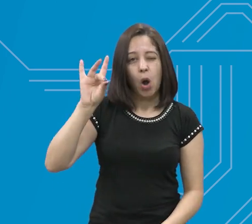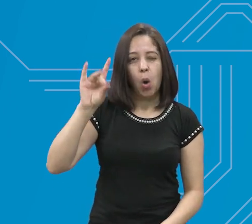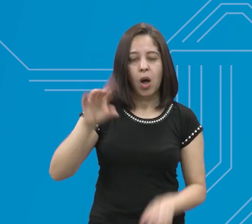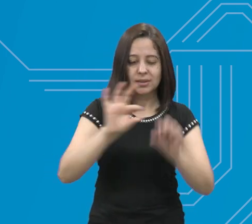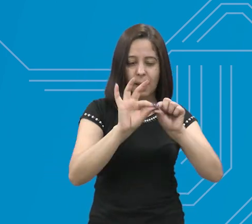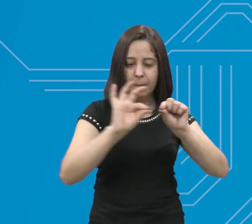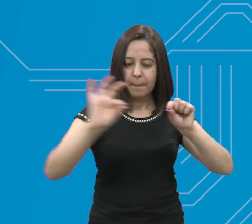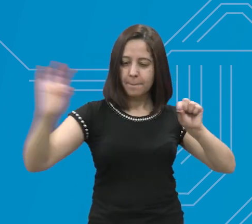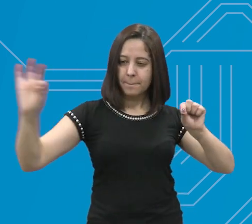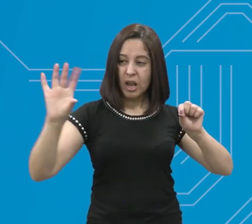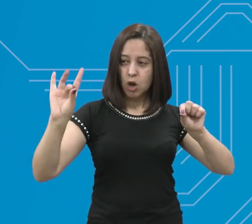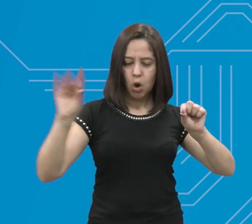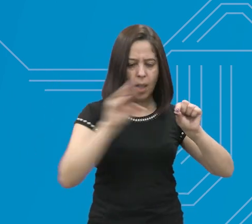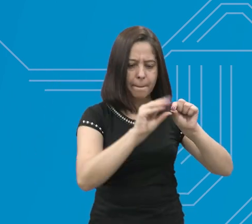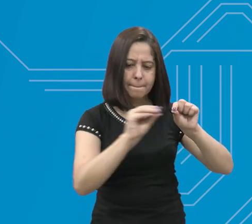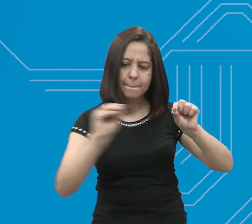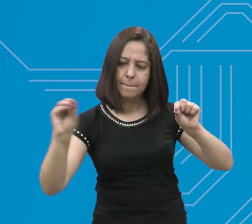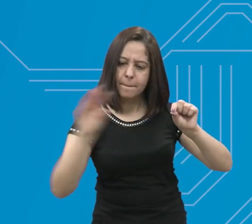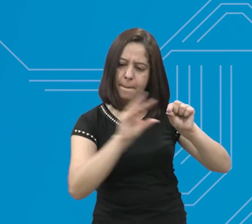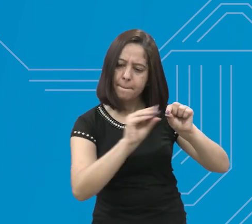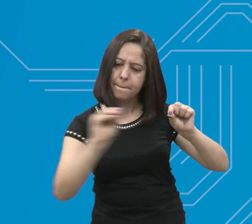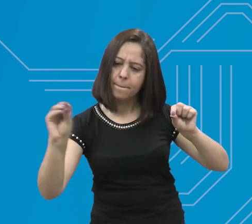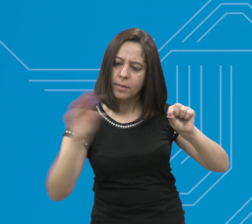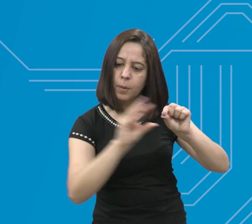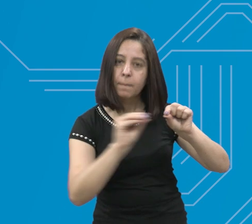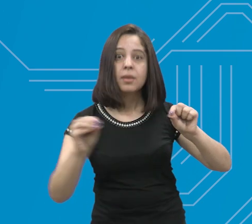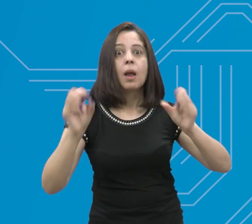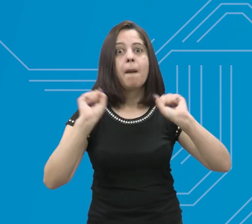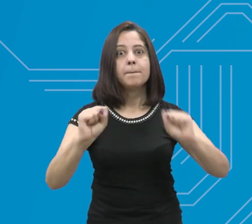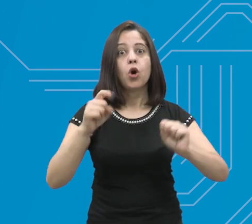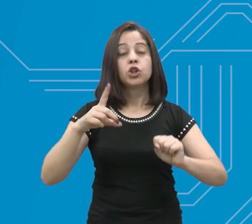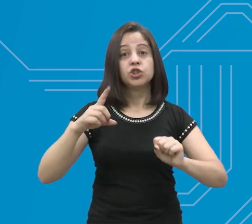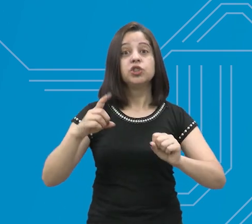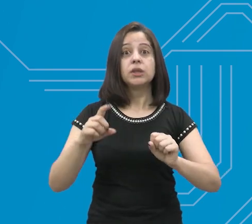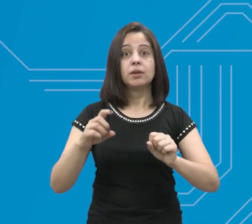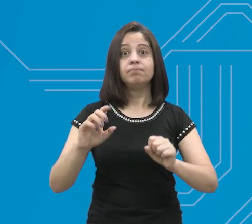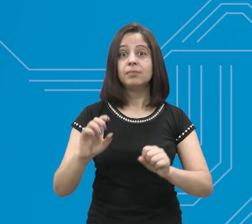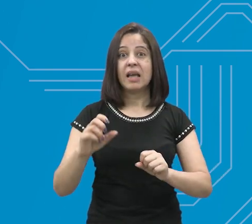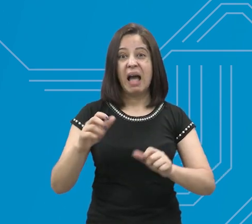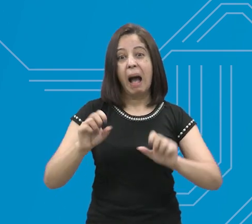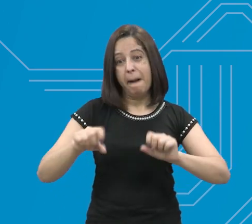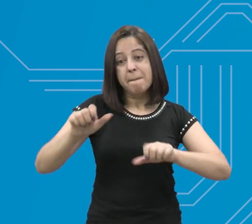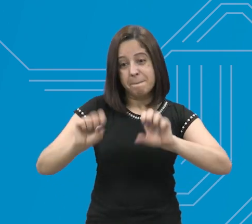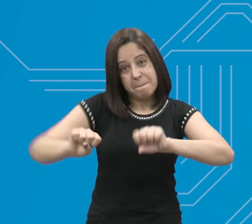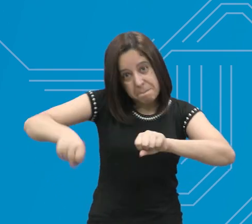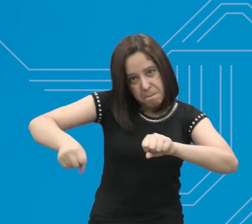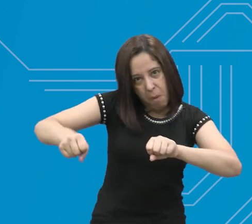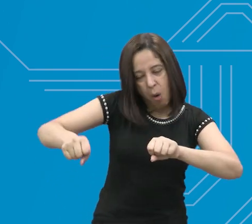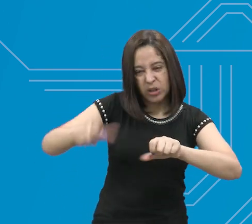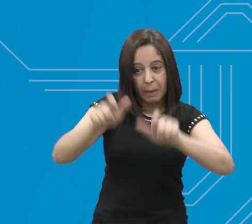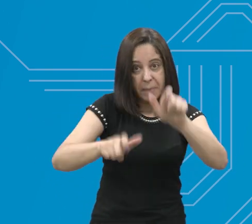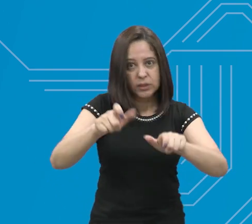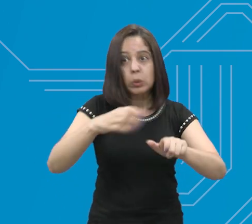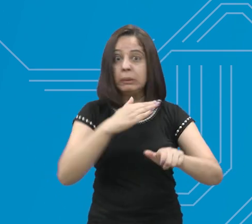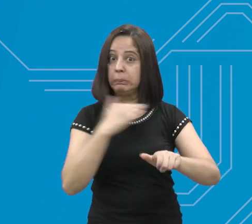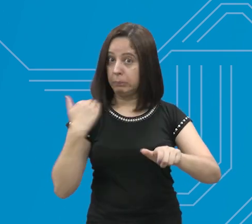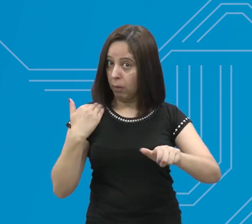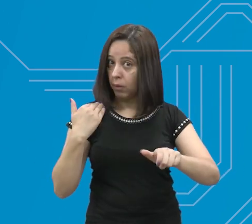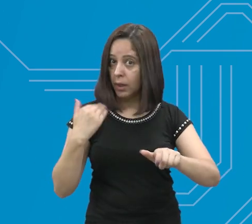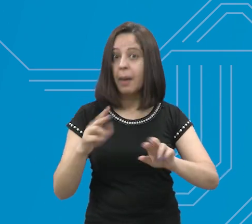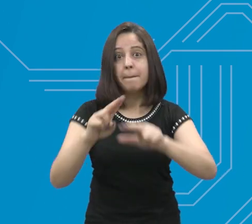uso do cerol na linha, que é aquela cola cortante, pode provocar ferimentos graves e até mesmo a morte de pedestres